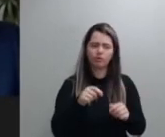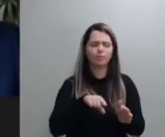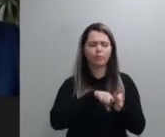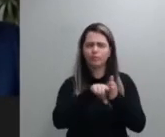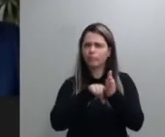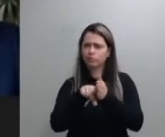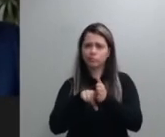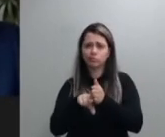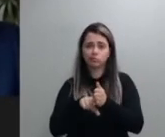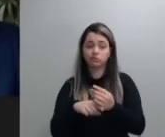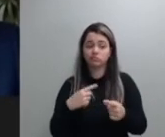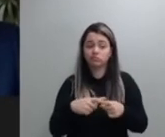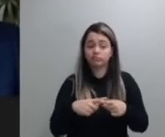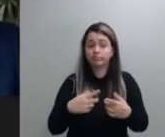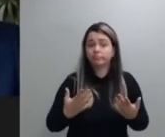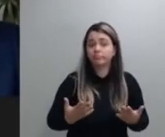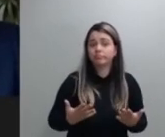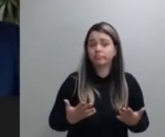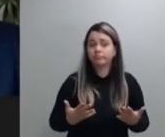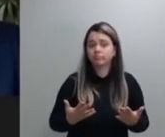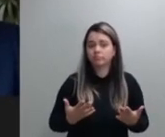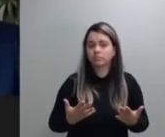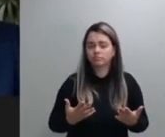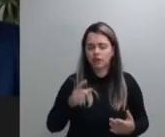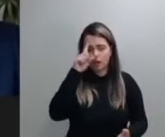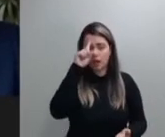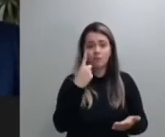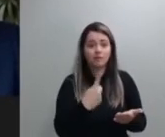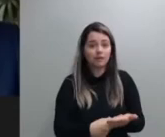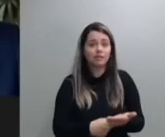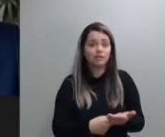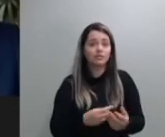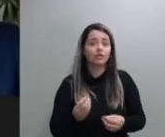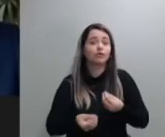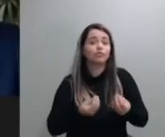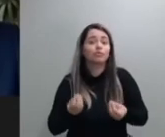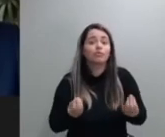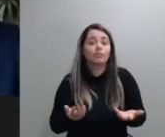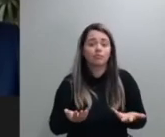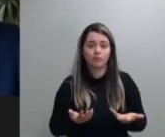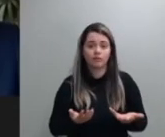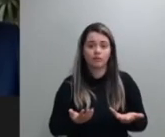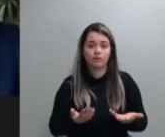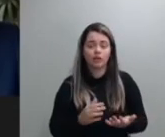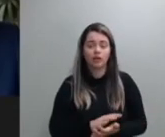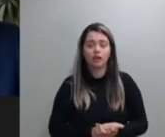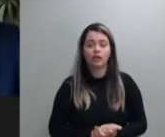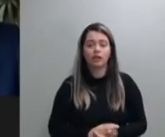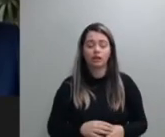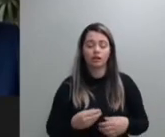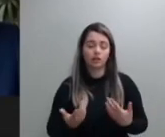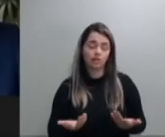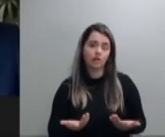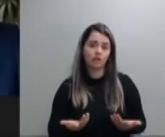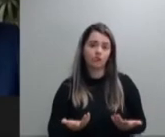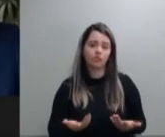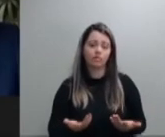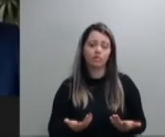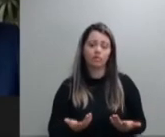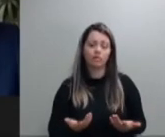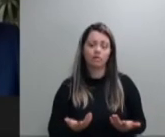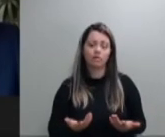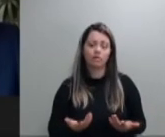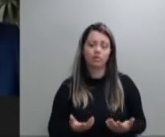parece não foi apreciado então a decisão foi monocrática do ministro Benedito e não foi apreciada ao colegiado por meio de agravo interno então nós não